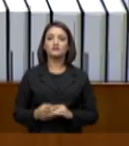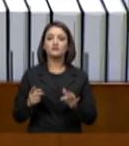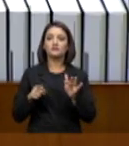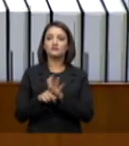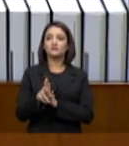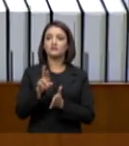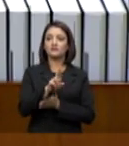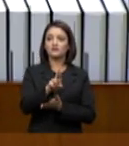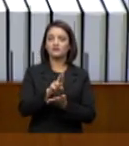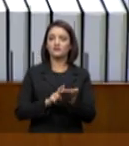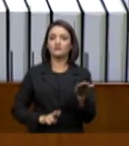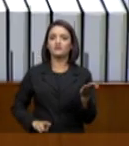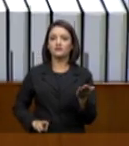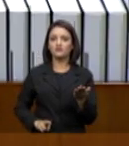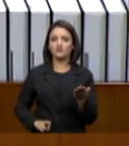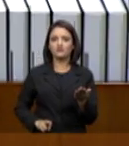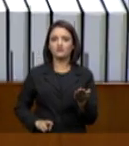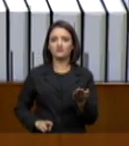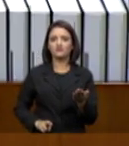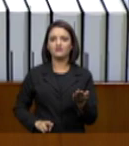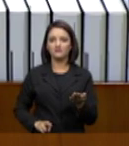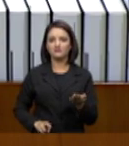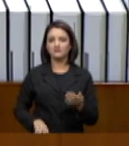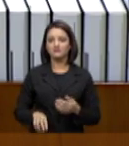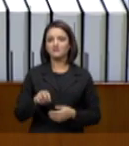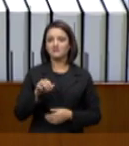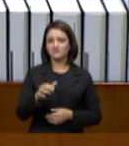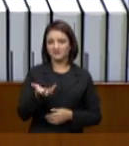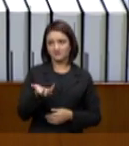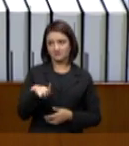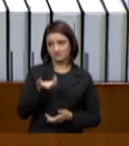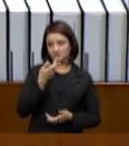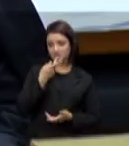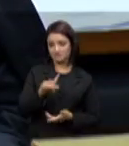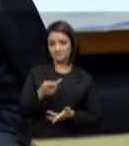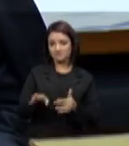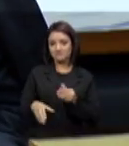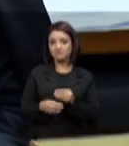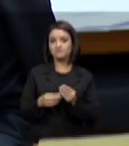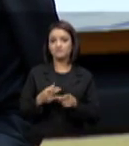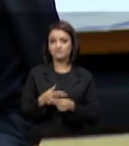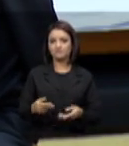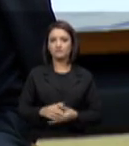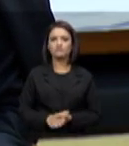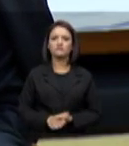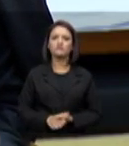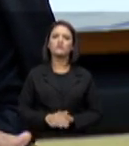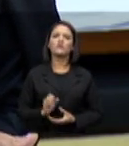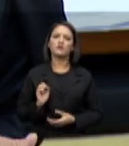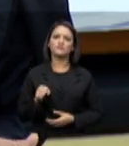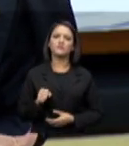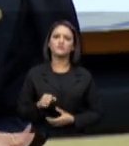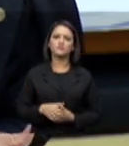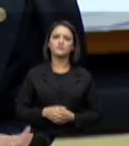palavra eu penso que você nasceu já dentro ou ó tá querendo só com presidente por economizei o referendo a